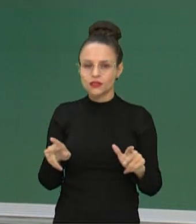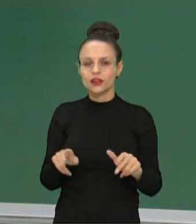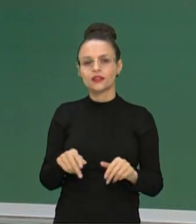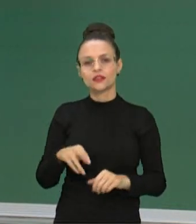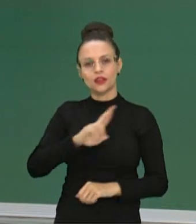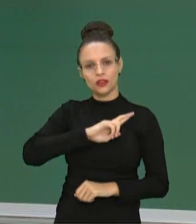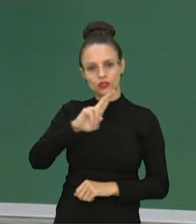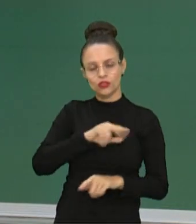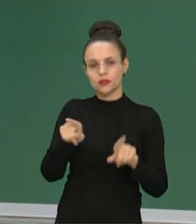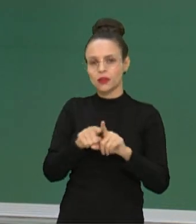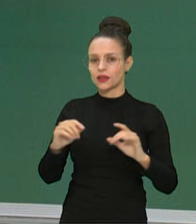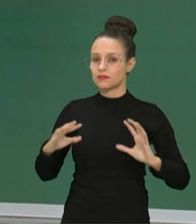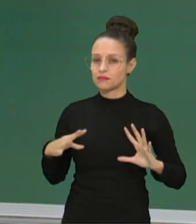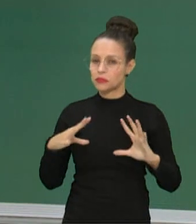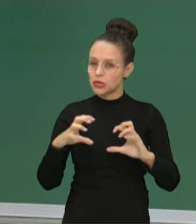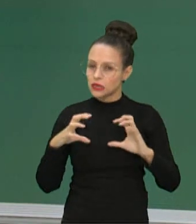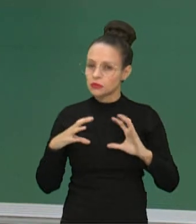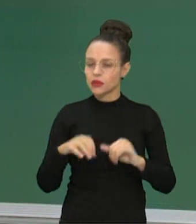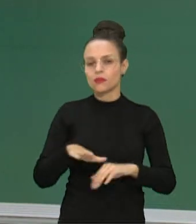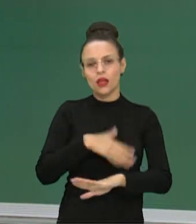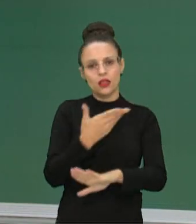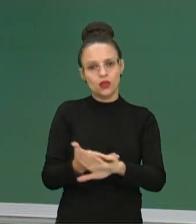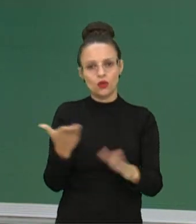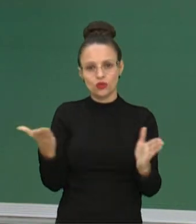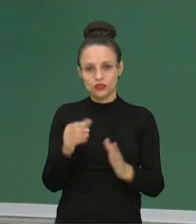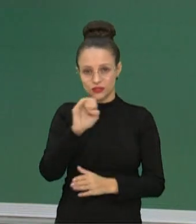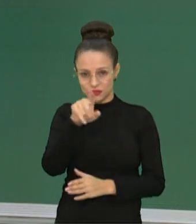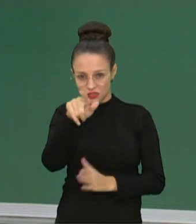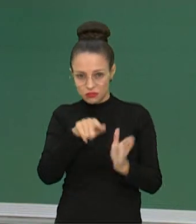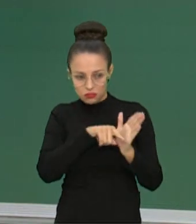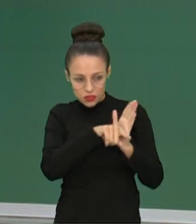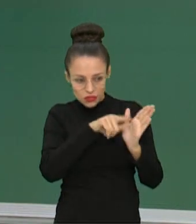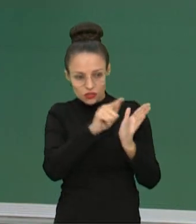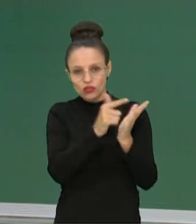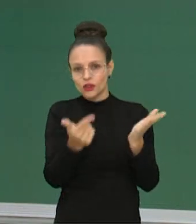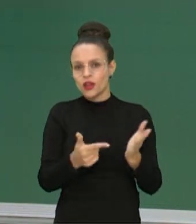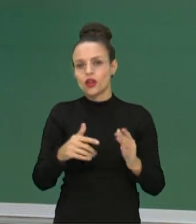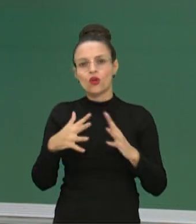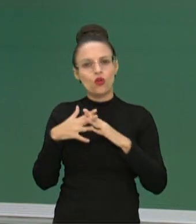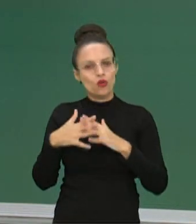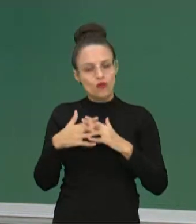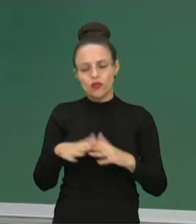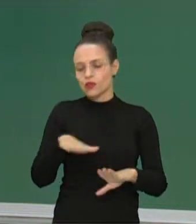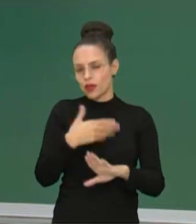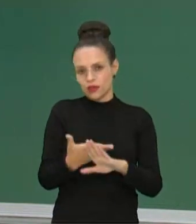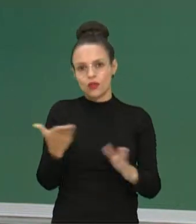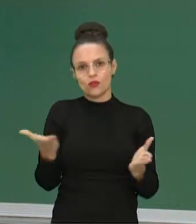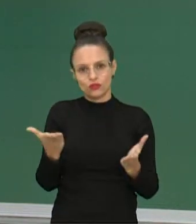e a briga que persiste. Se você for procurar nos jornais deles, o conflito continua